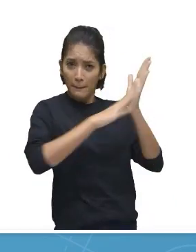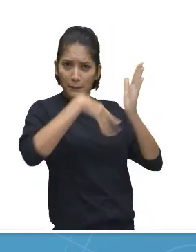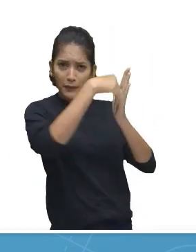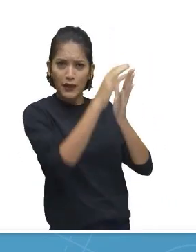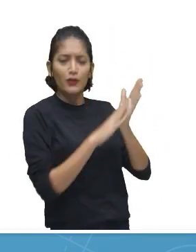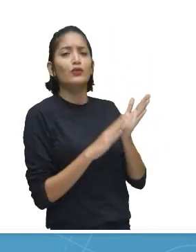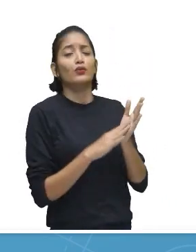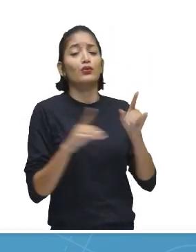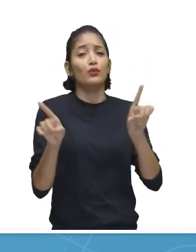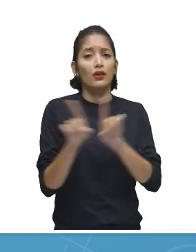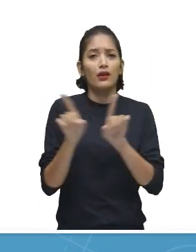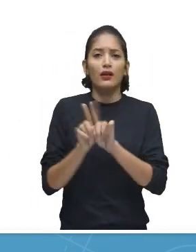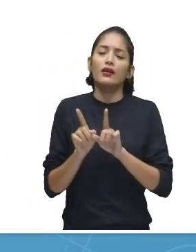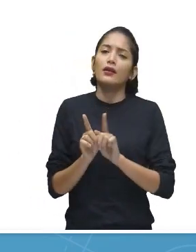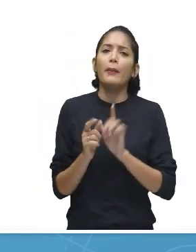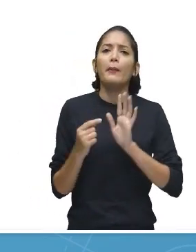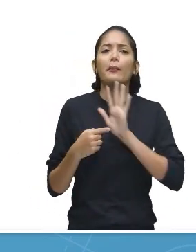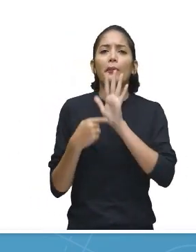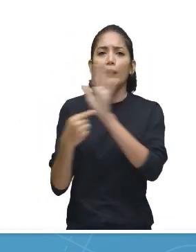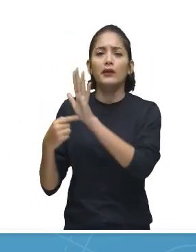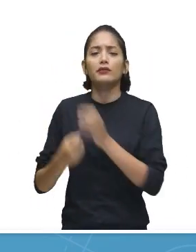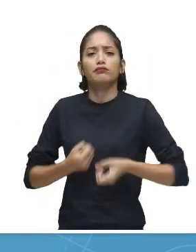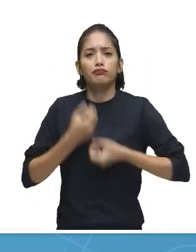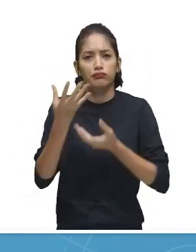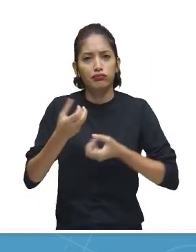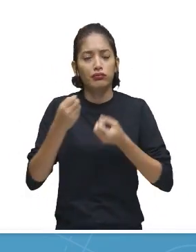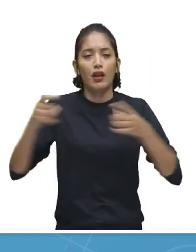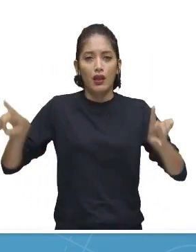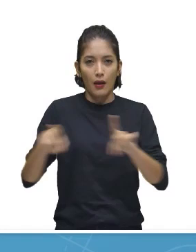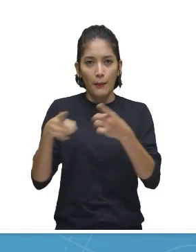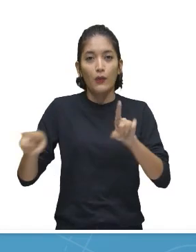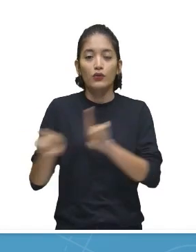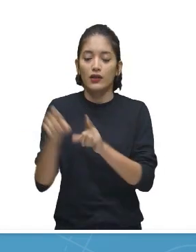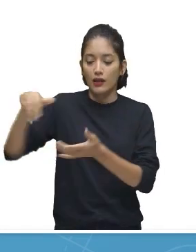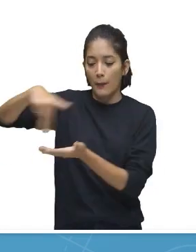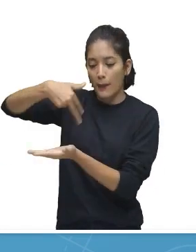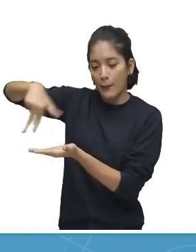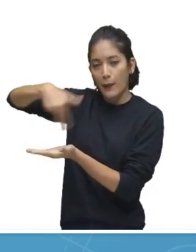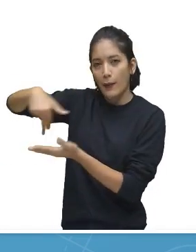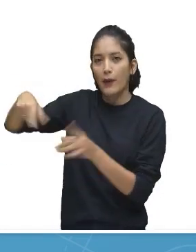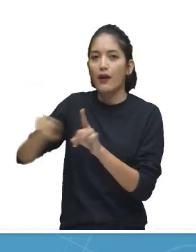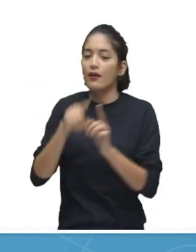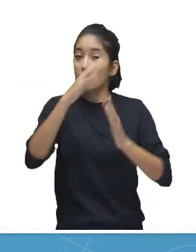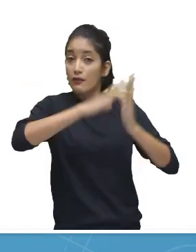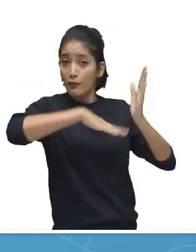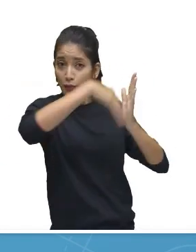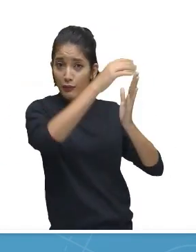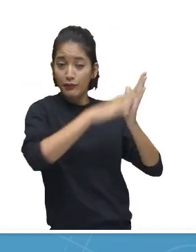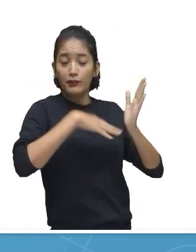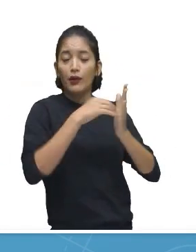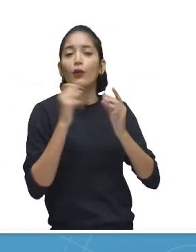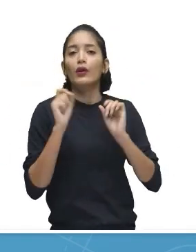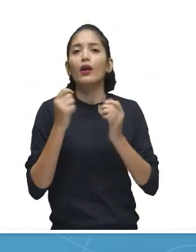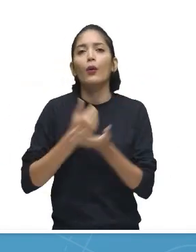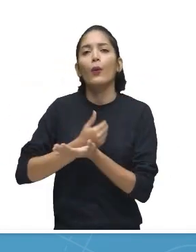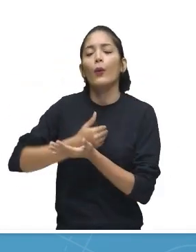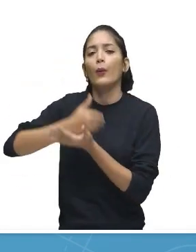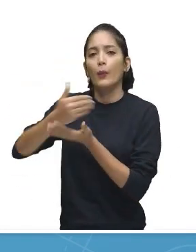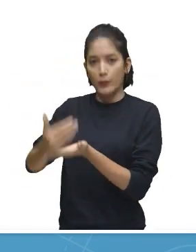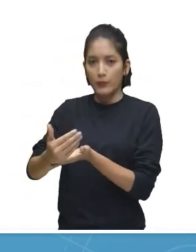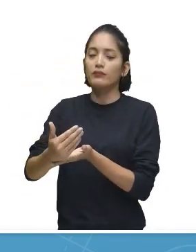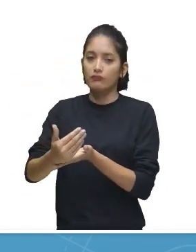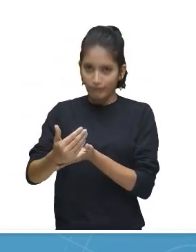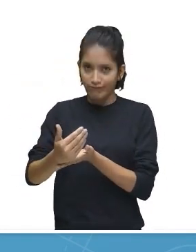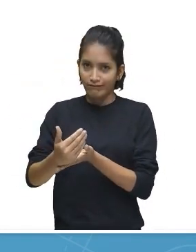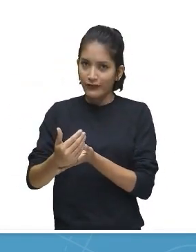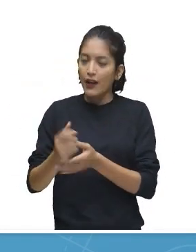todas as manifestações artísticas, na música, na dança, na pintura, eles começaram a fazer uma